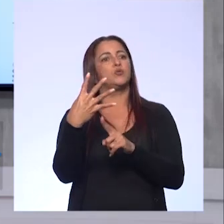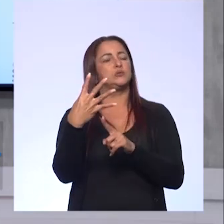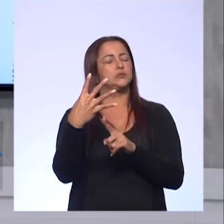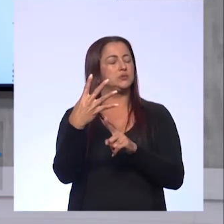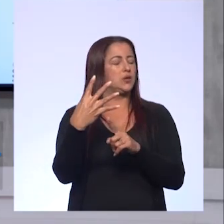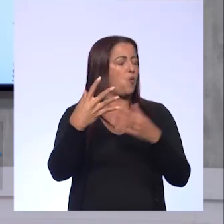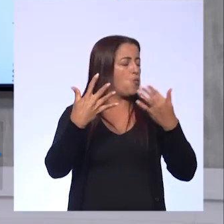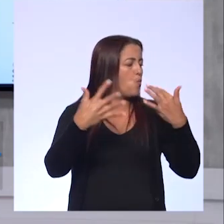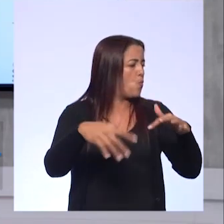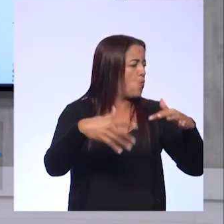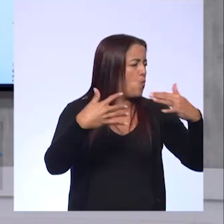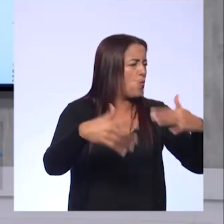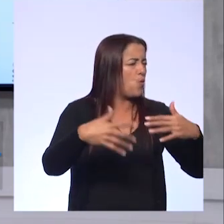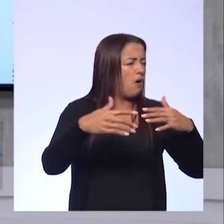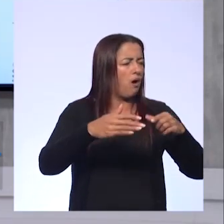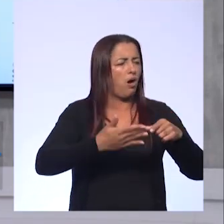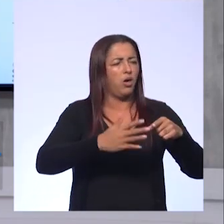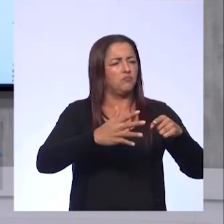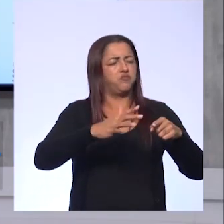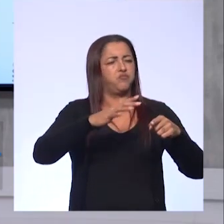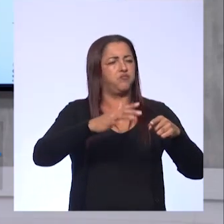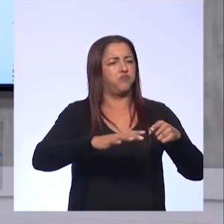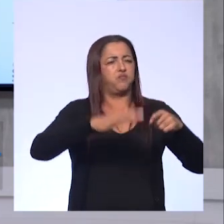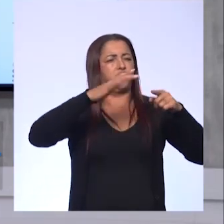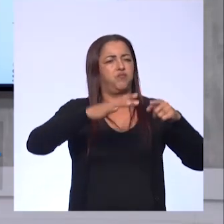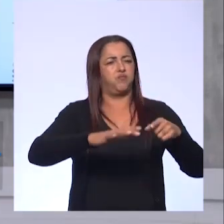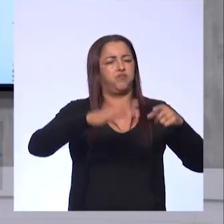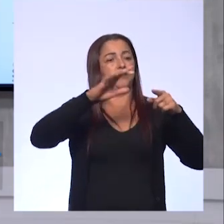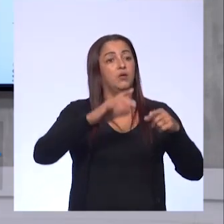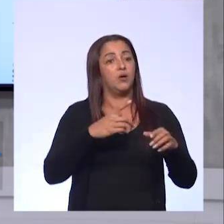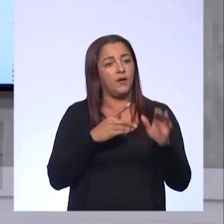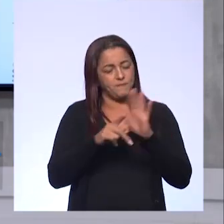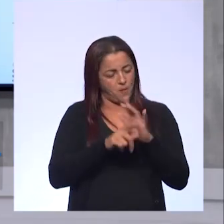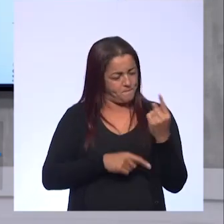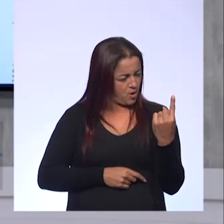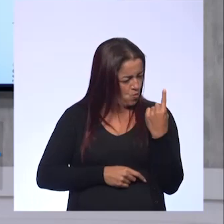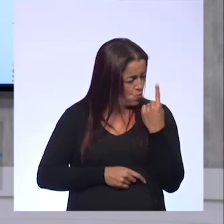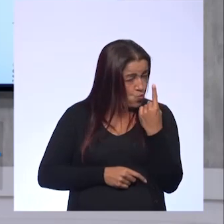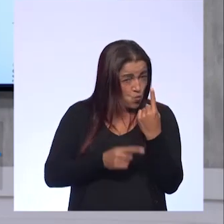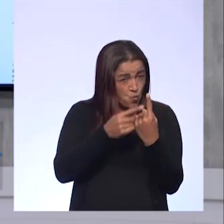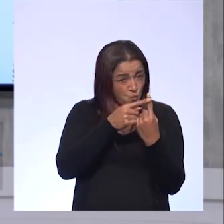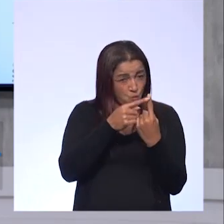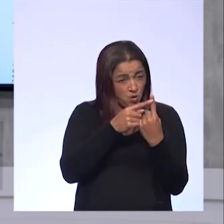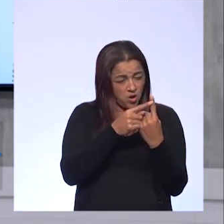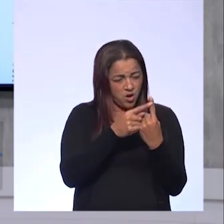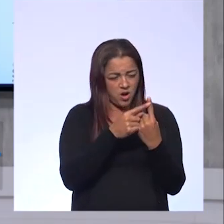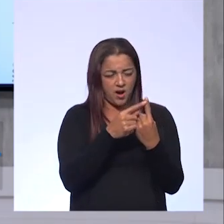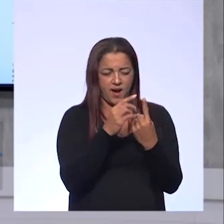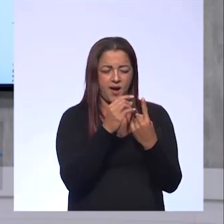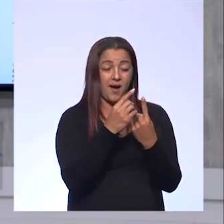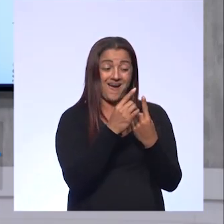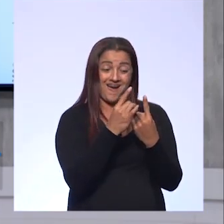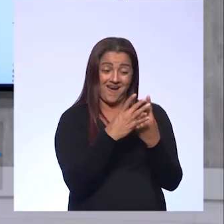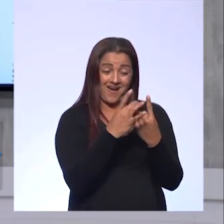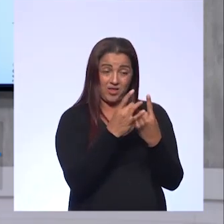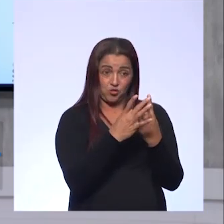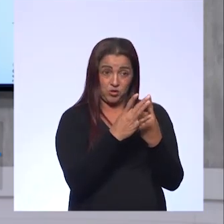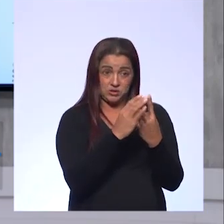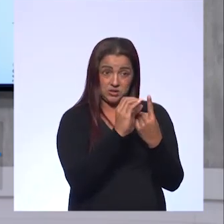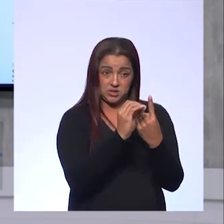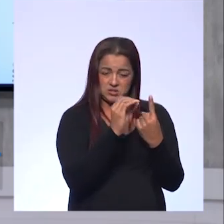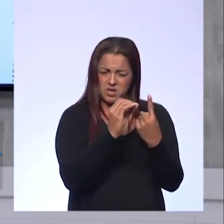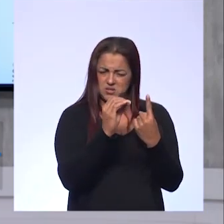vibrações por segundo o que significa isso pensa número 1 seguido de 1400